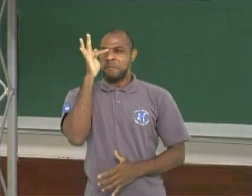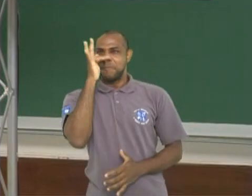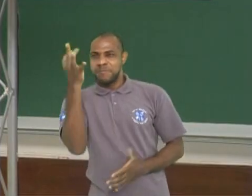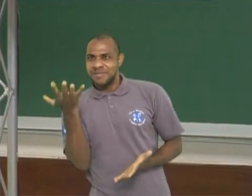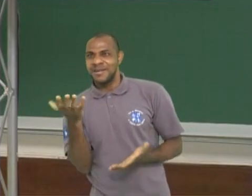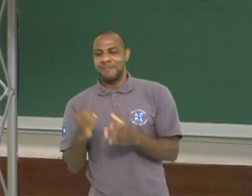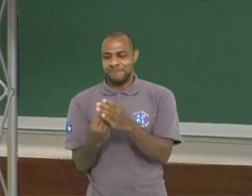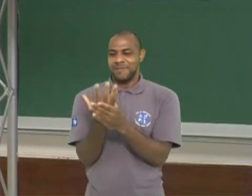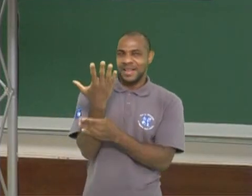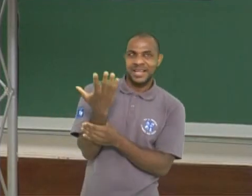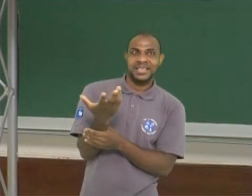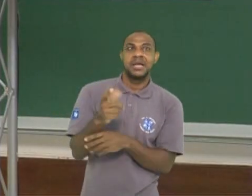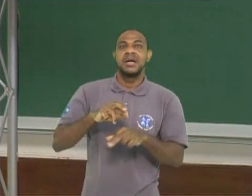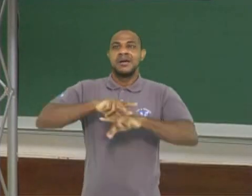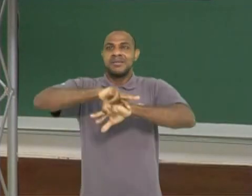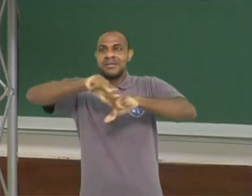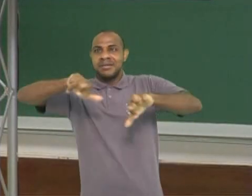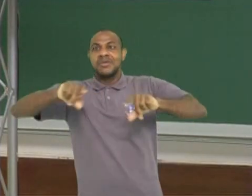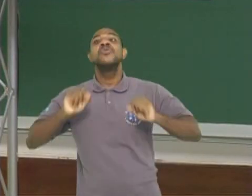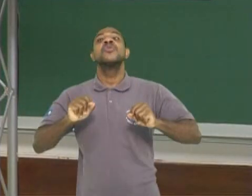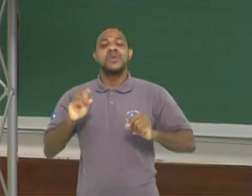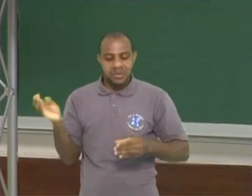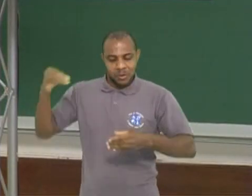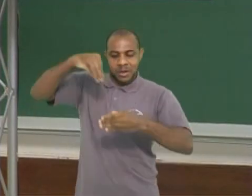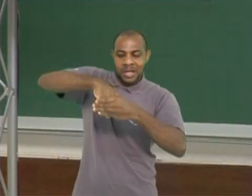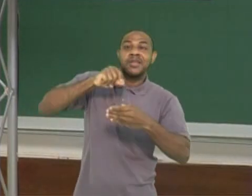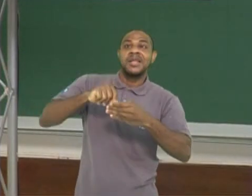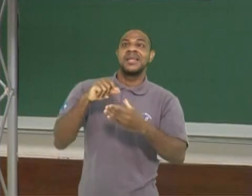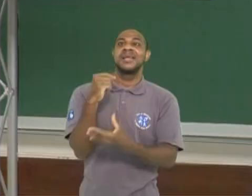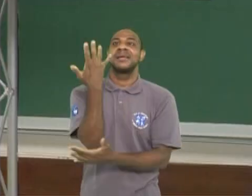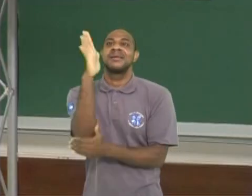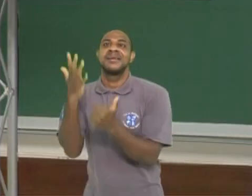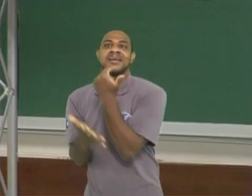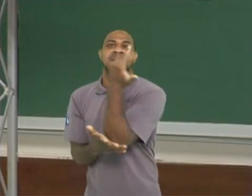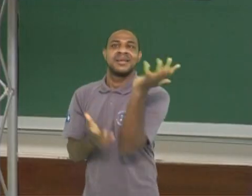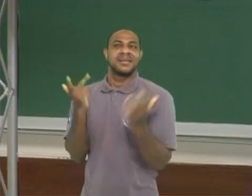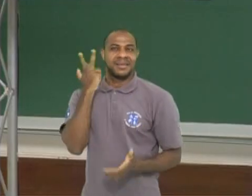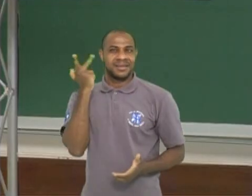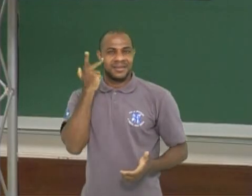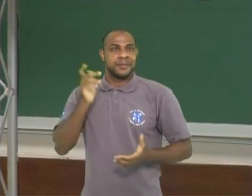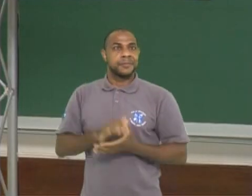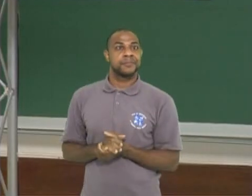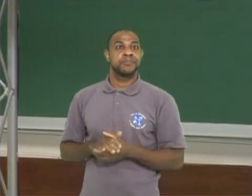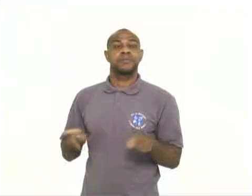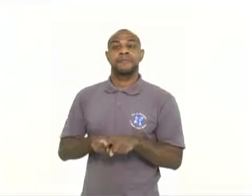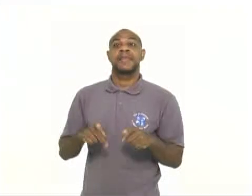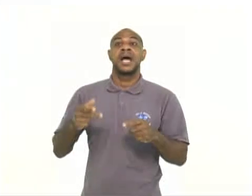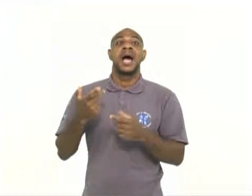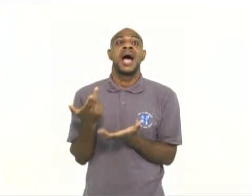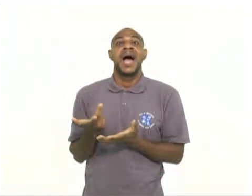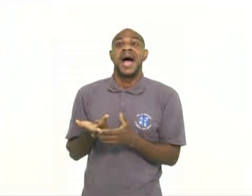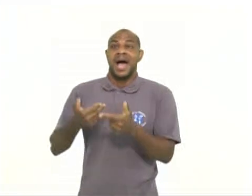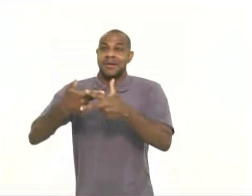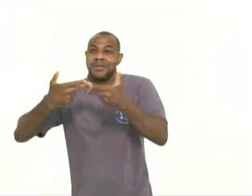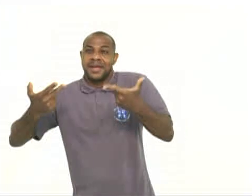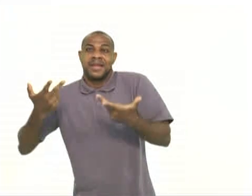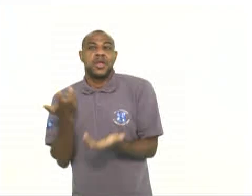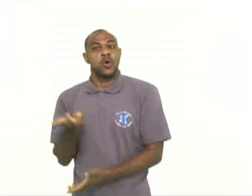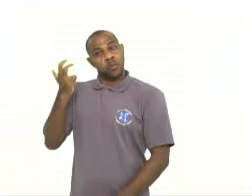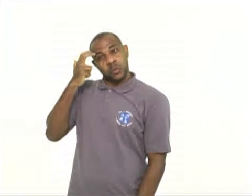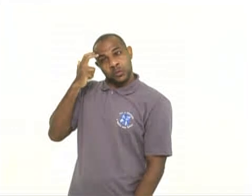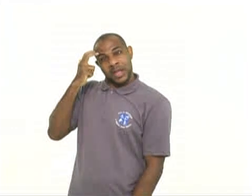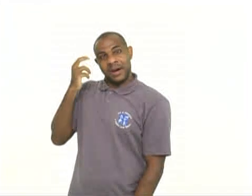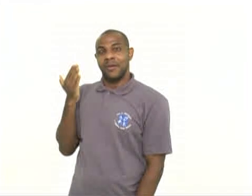plantas. Tudo isso são elementos naturais. Elementos culturais, né? Nessa fotografia a gente pode